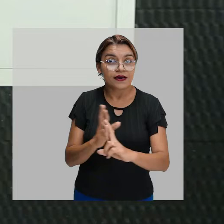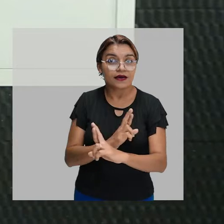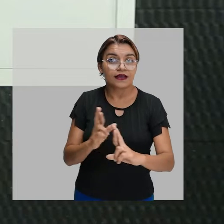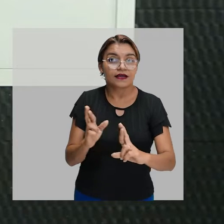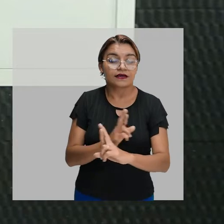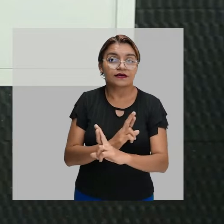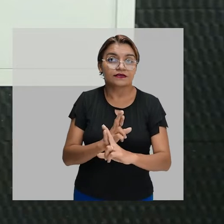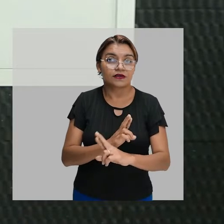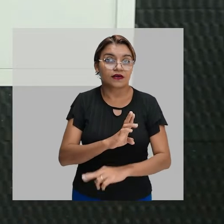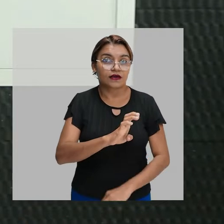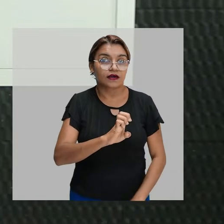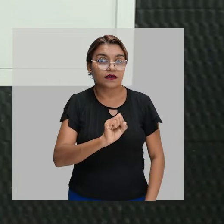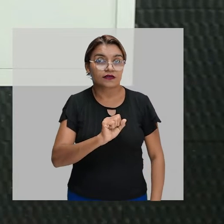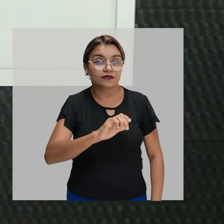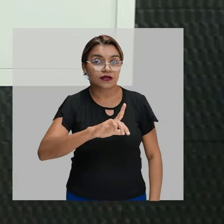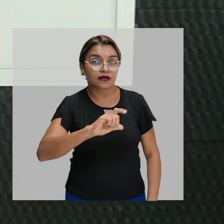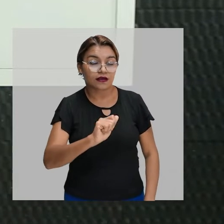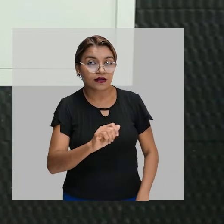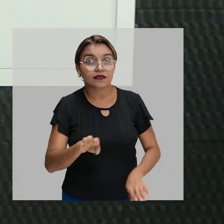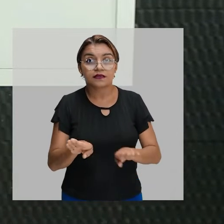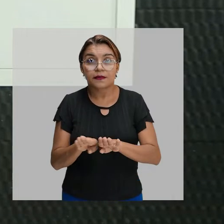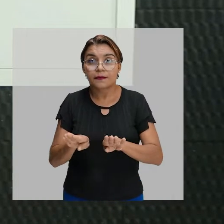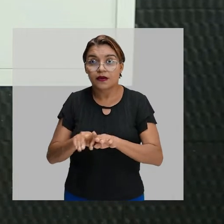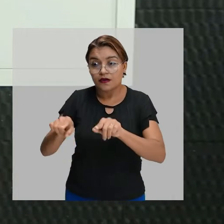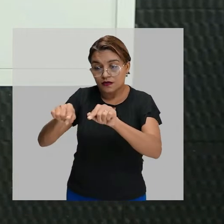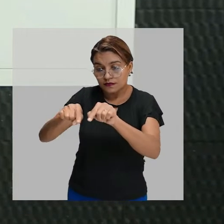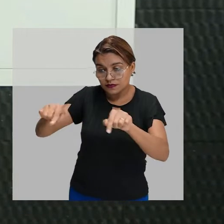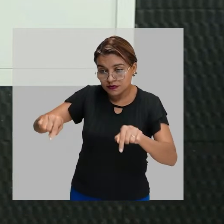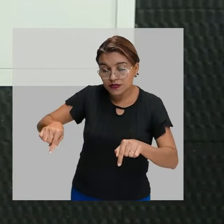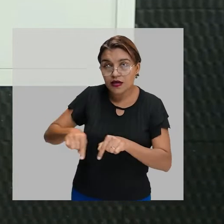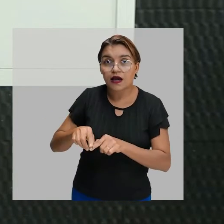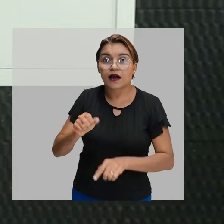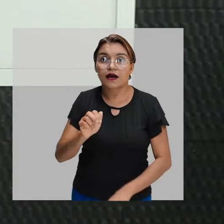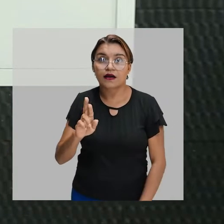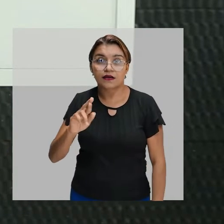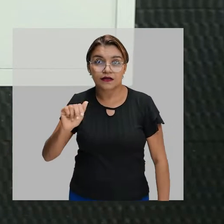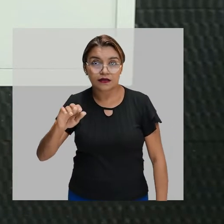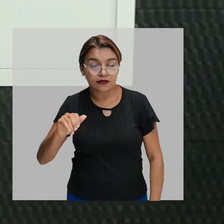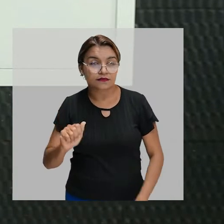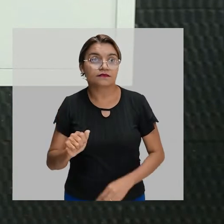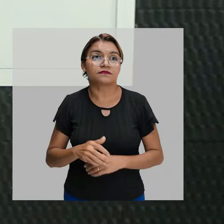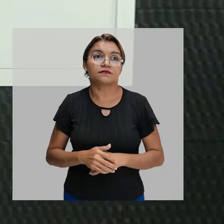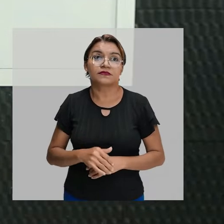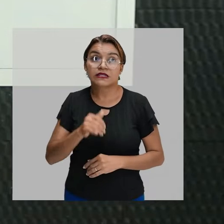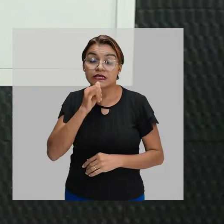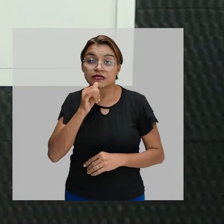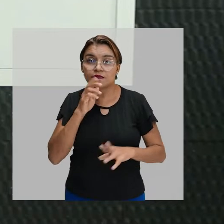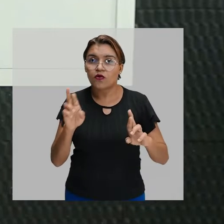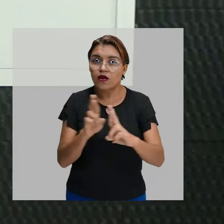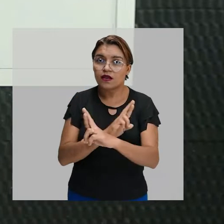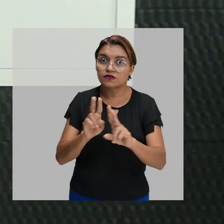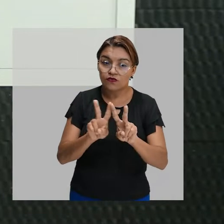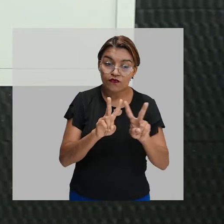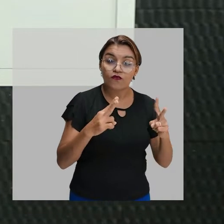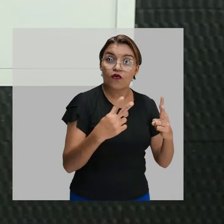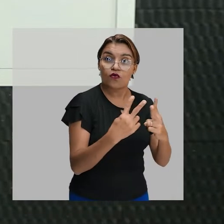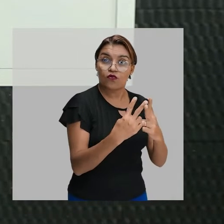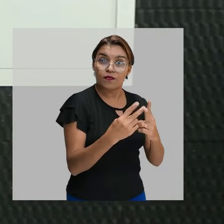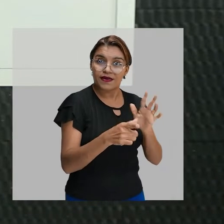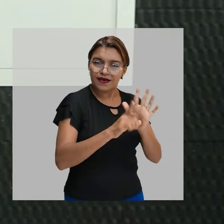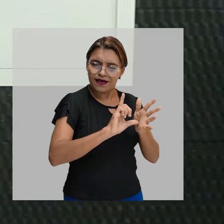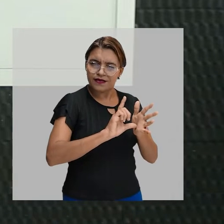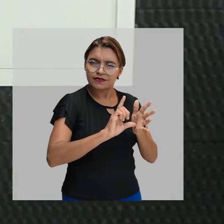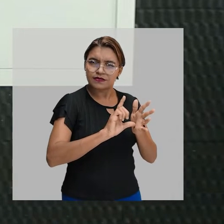a escala EA área lembra que nessa questão quando foi a relacionei com volume eu levei um cubo